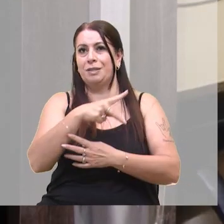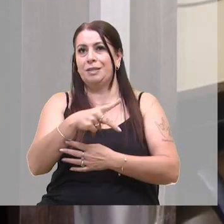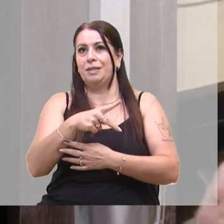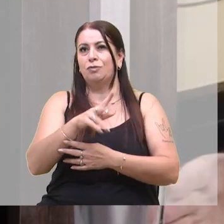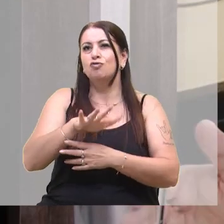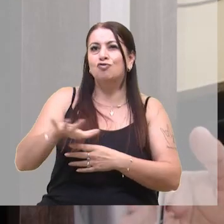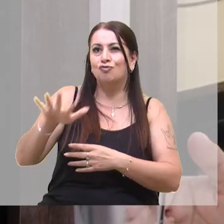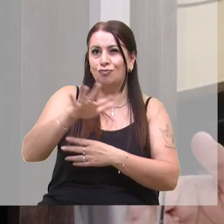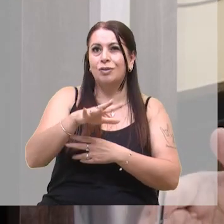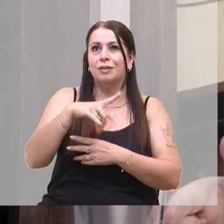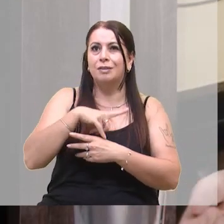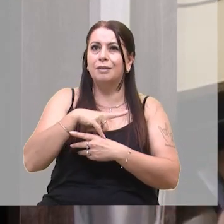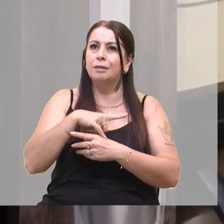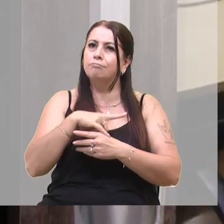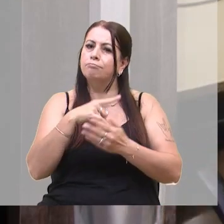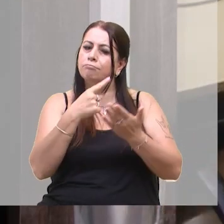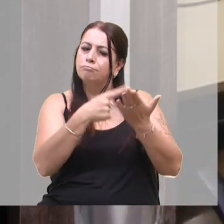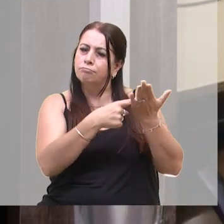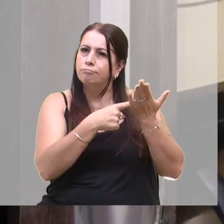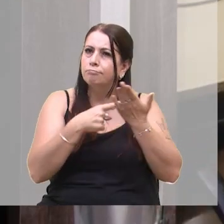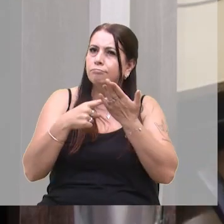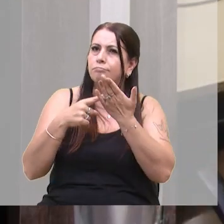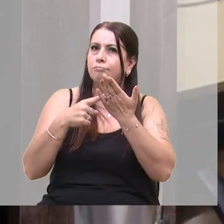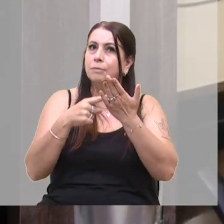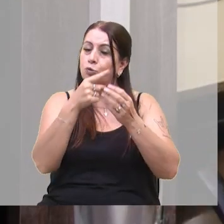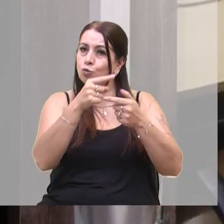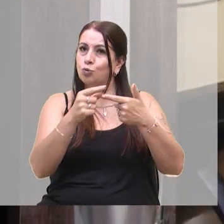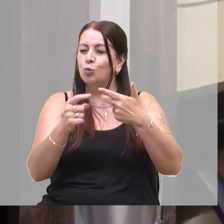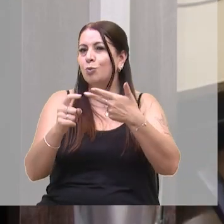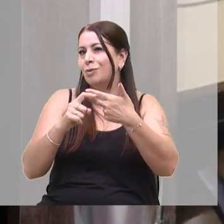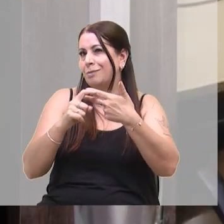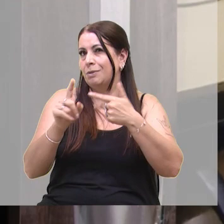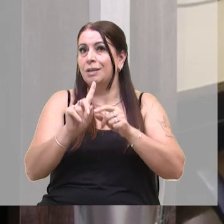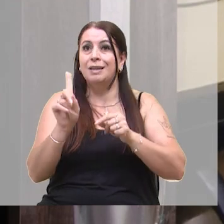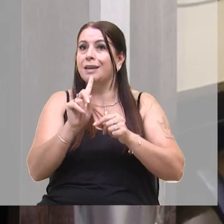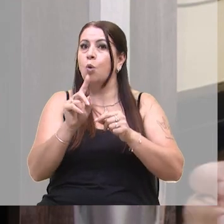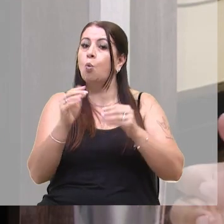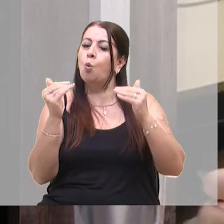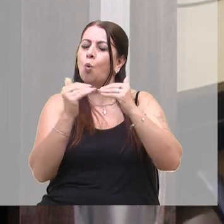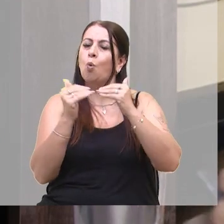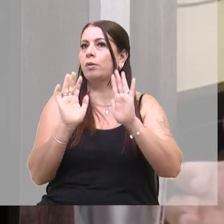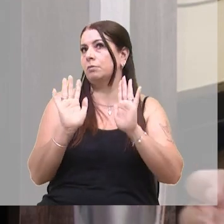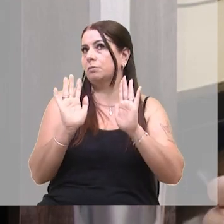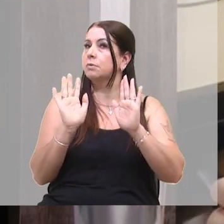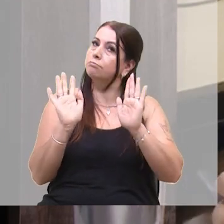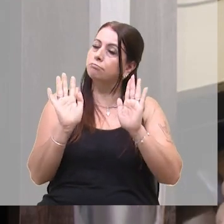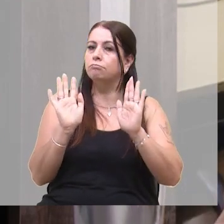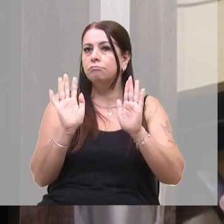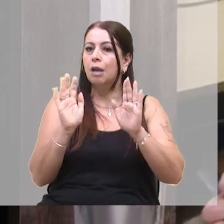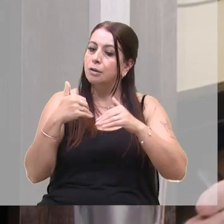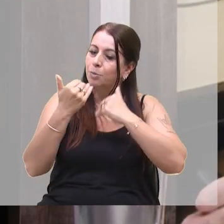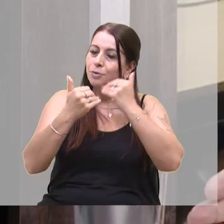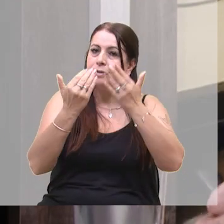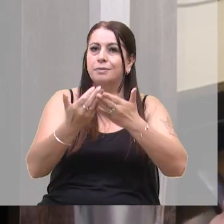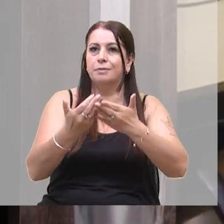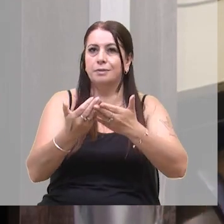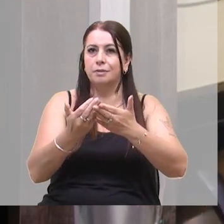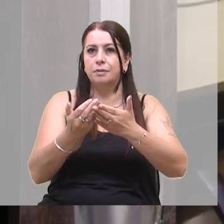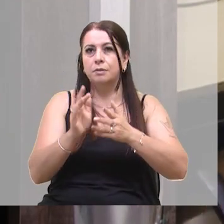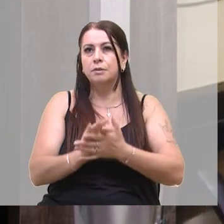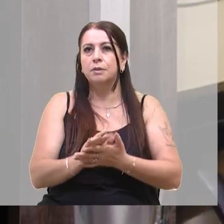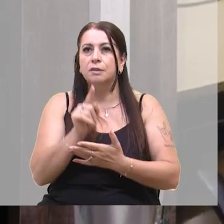grande dos presidentes, de um modo geral, de ter um alinhamento com o executivo, não um alinhamento de concordância, mas um Exato. alinhamento